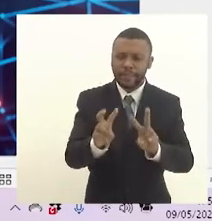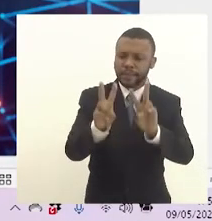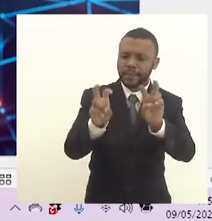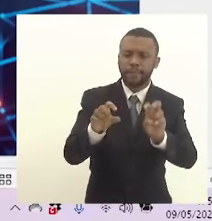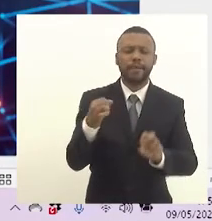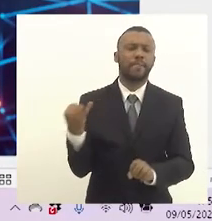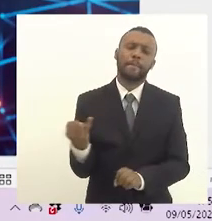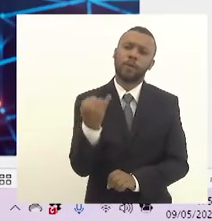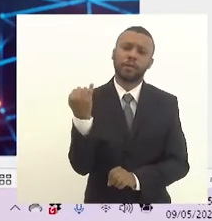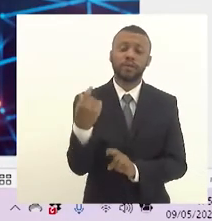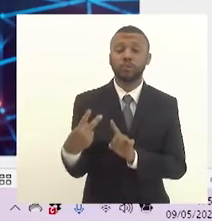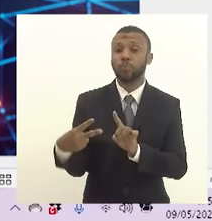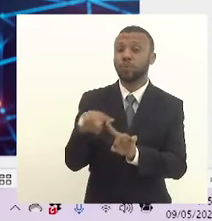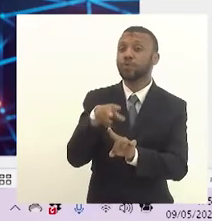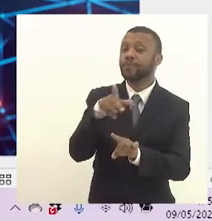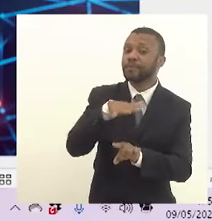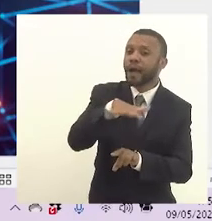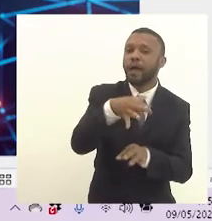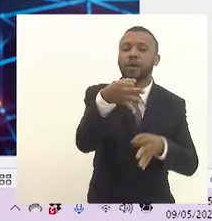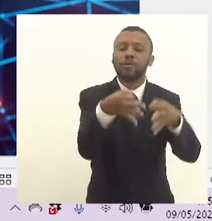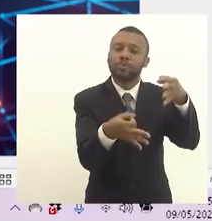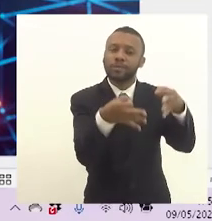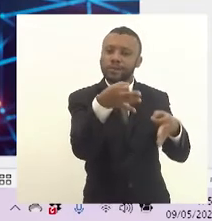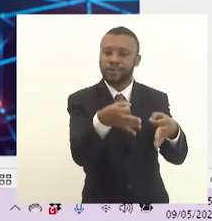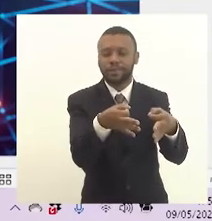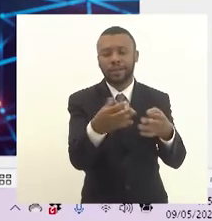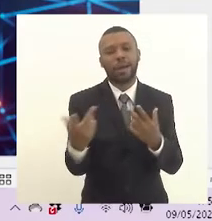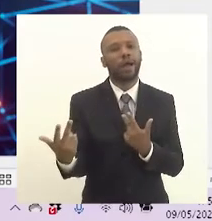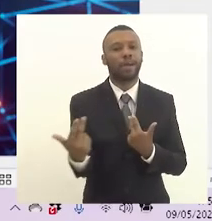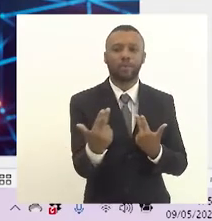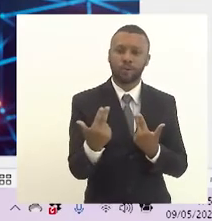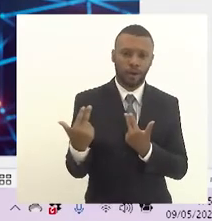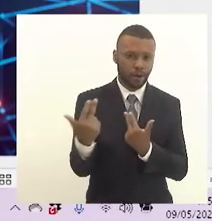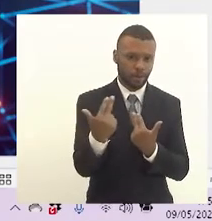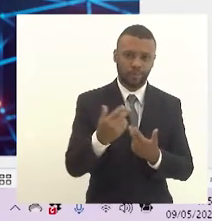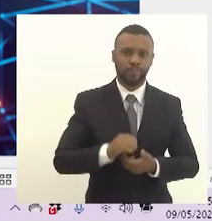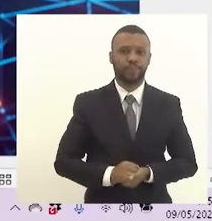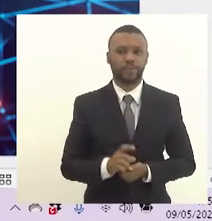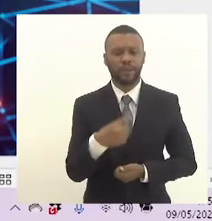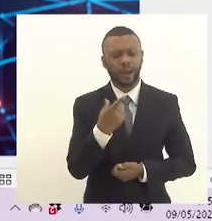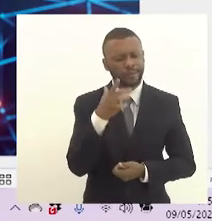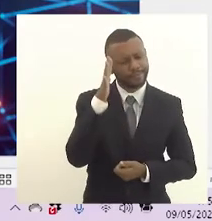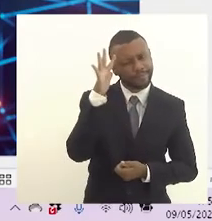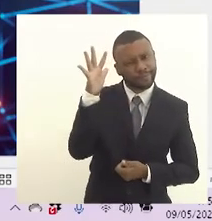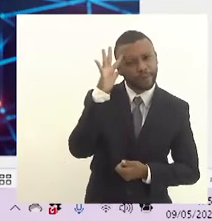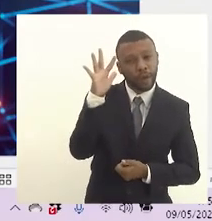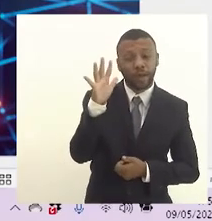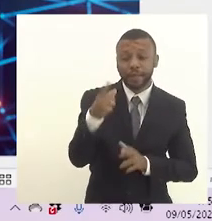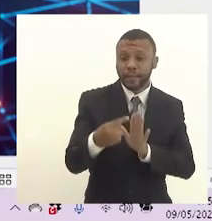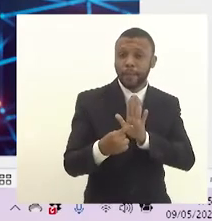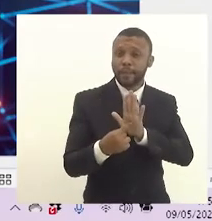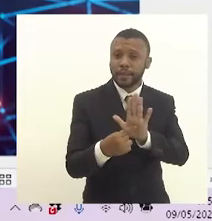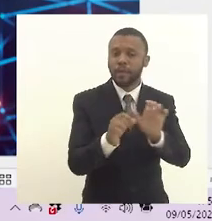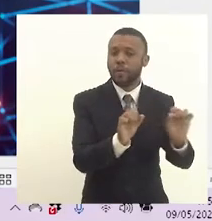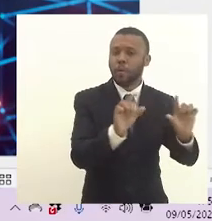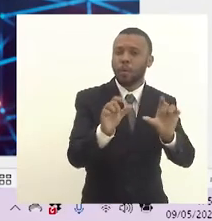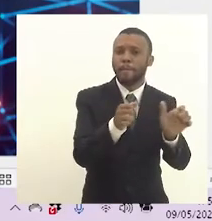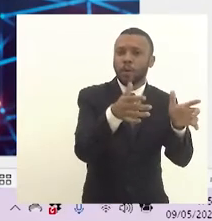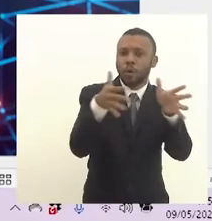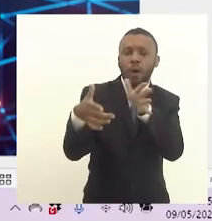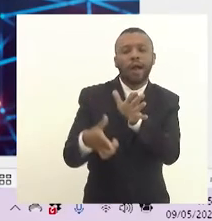vista jurídico igualmente, né? Se nós vislumbramos aí nas apresentações anteriores